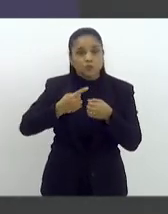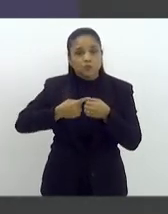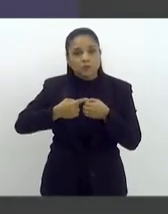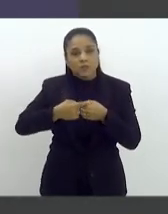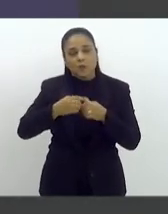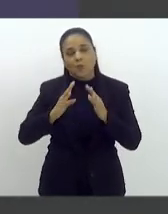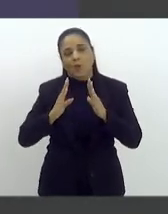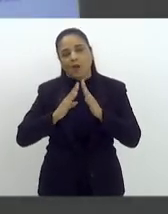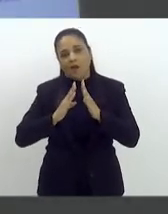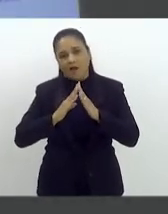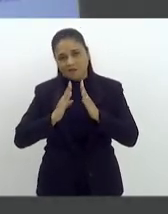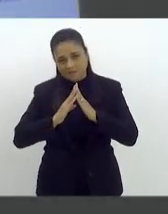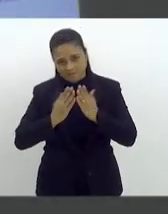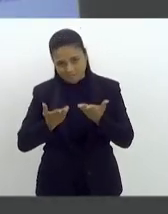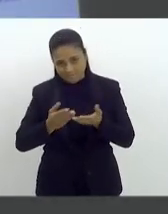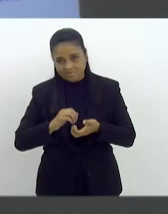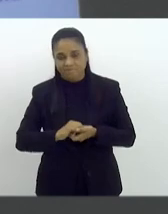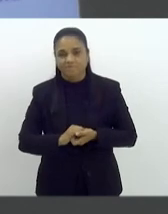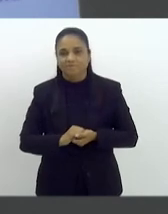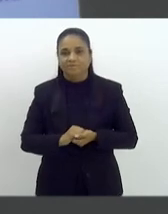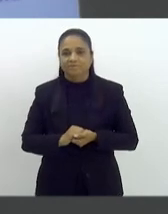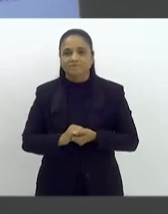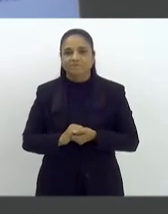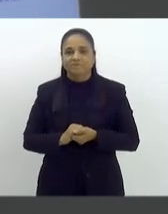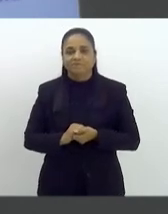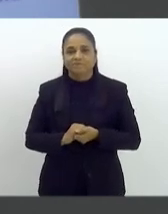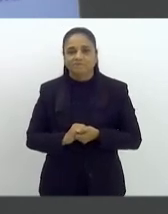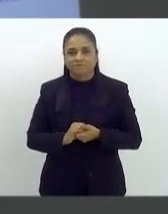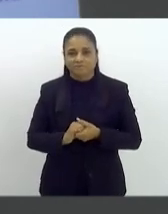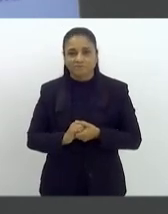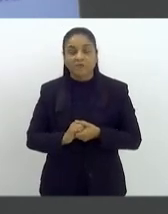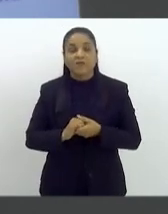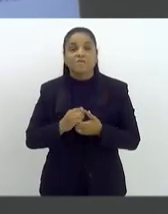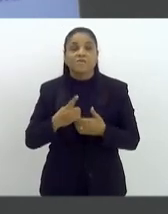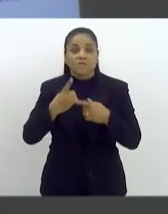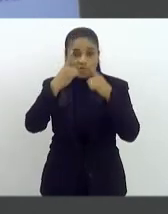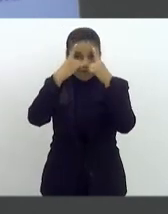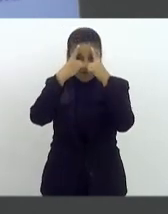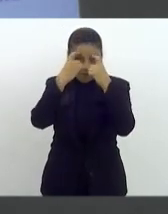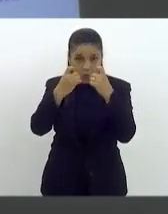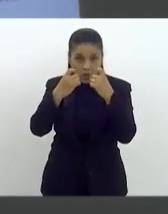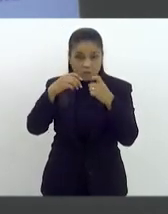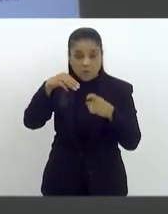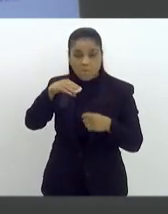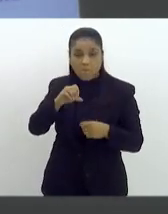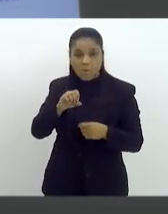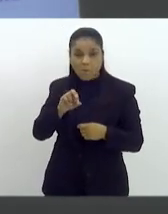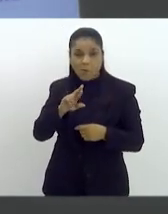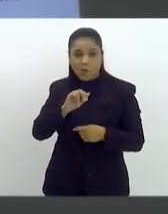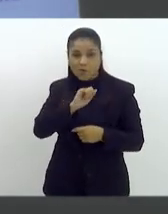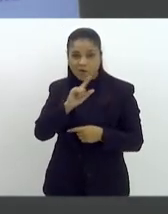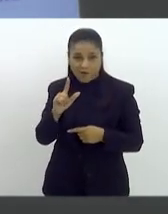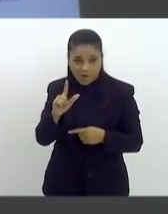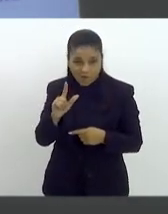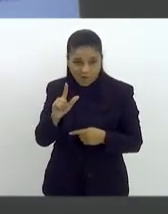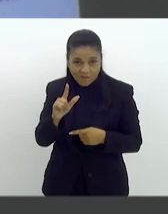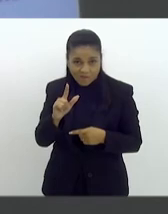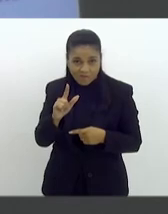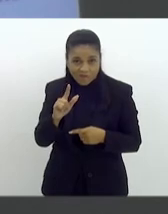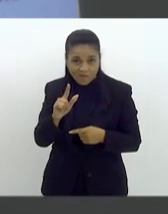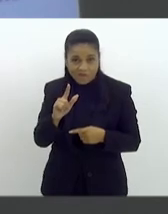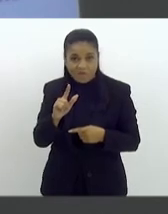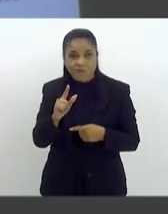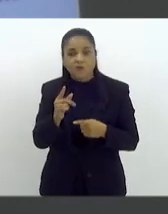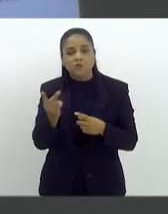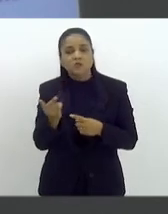uma residência pode passar por favor agora em relação à violência moral e por que que eu tô chamando atenção para esses para essas